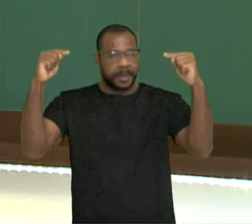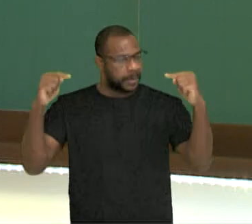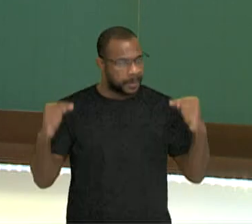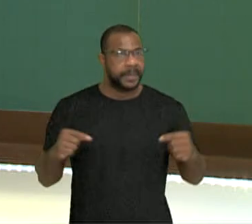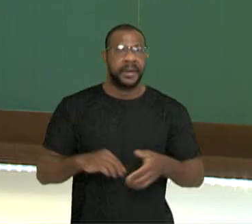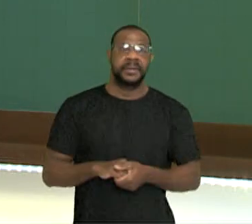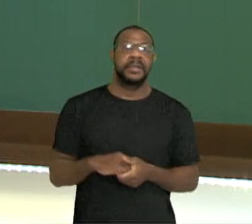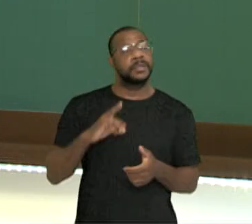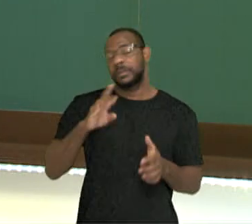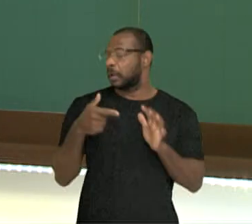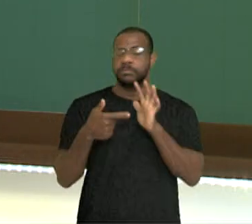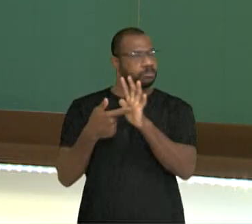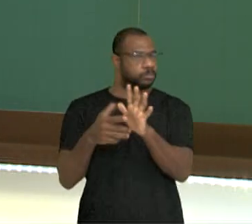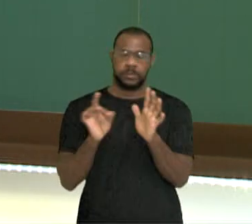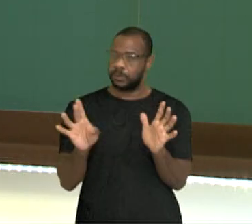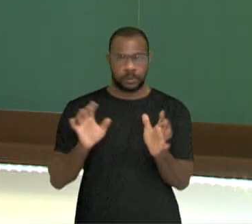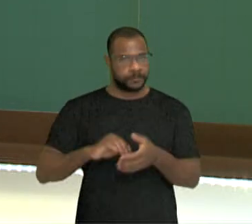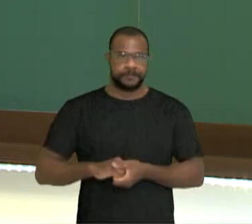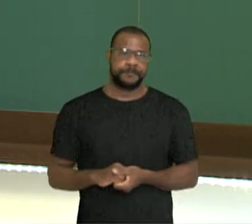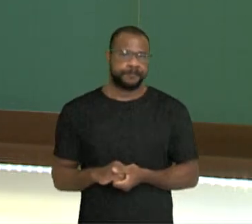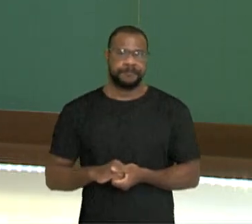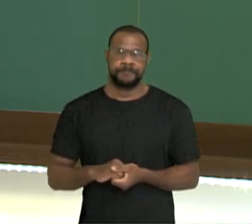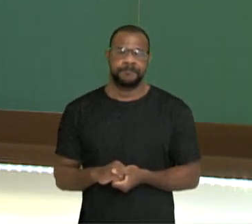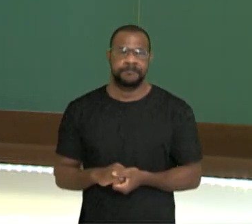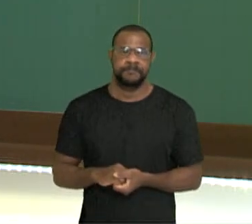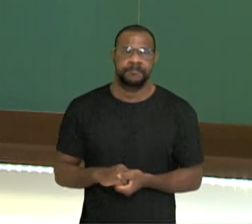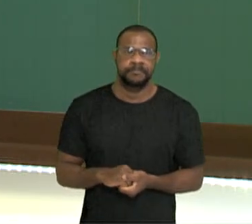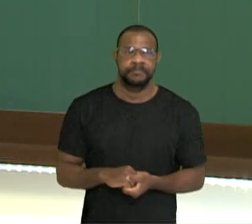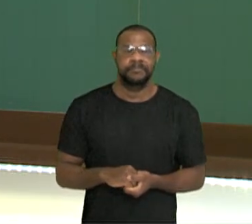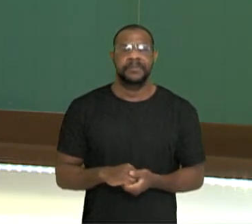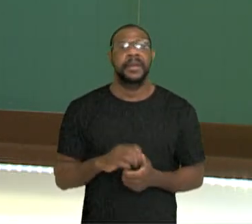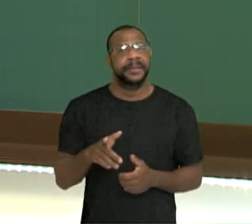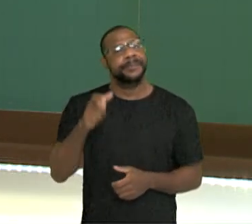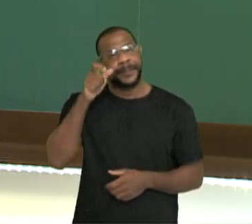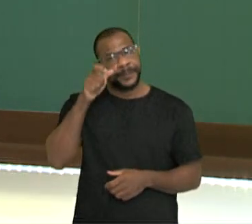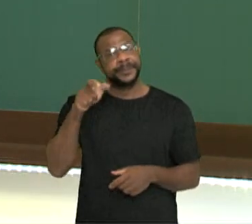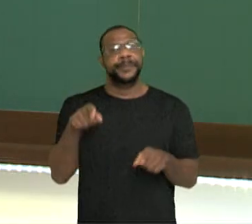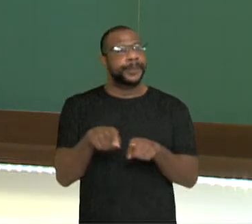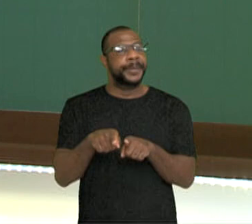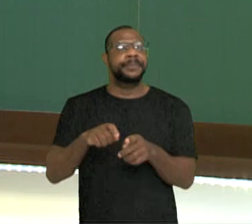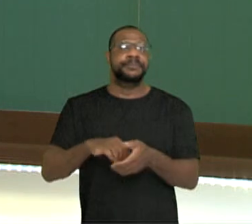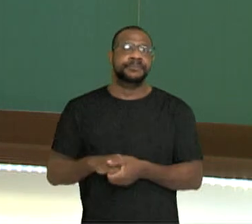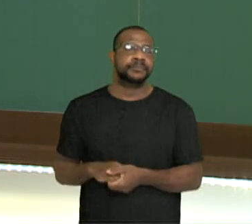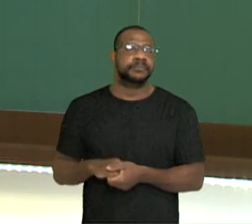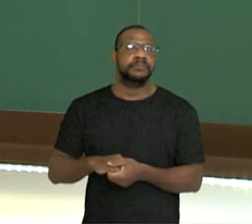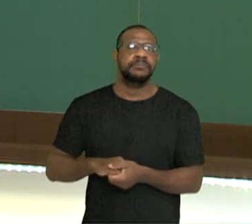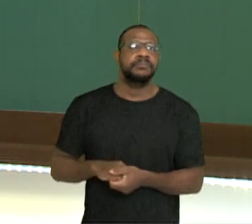só ilustrativo, então temos apenas a porcentagem. Então, bem interessante isso, certo?